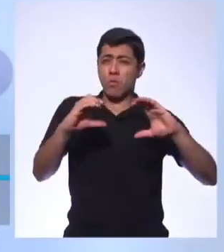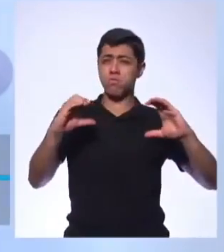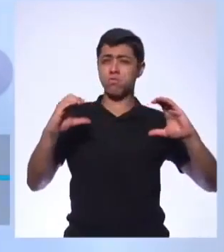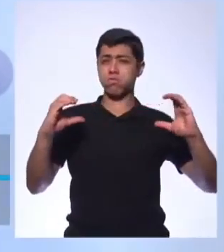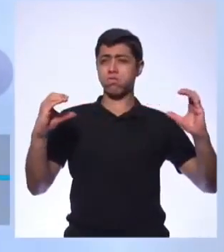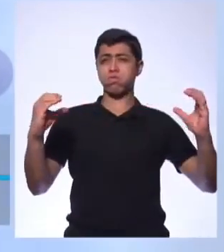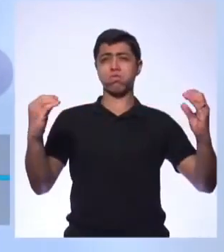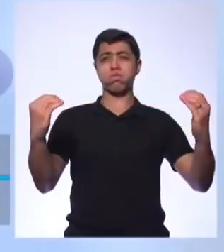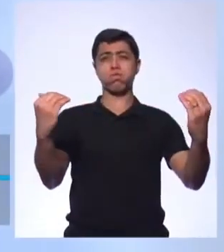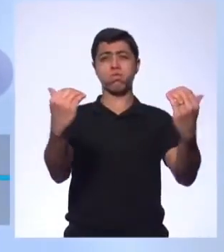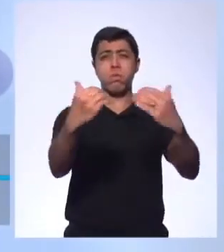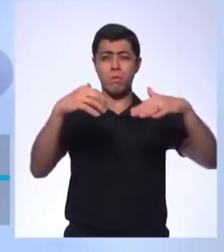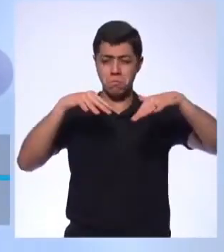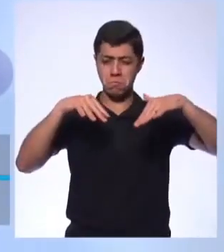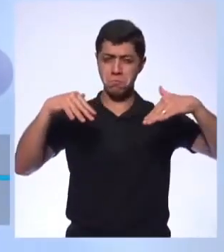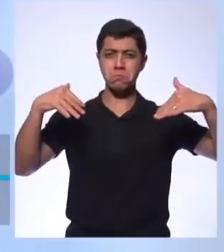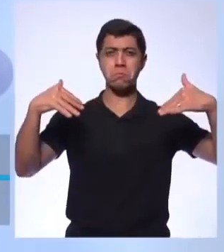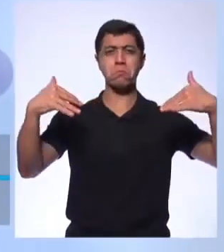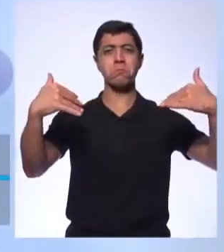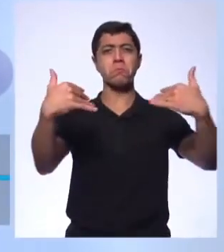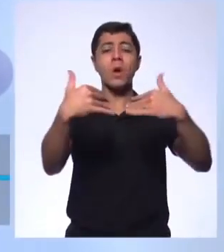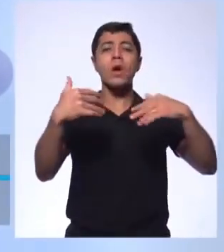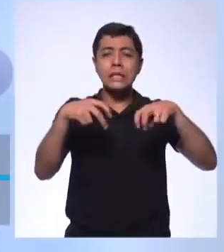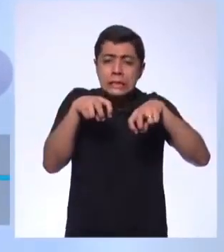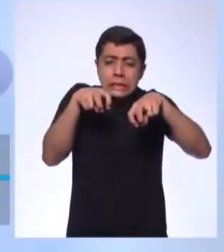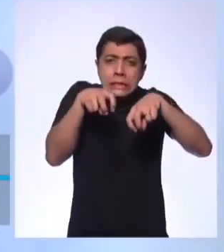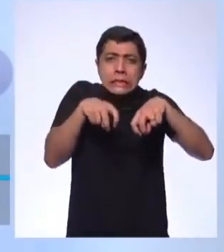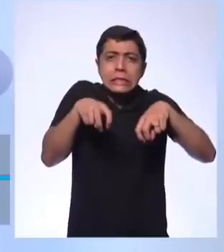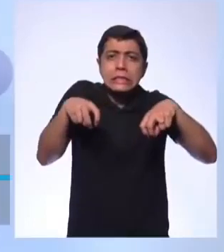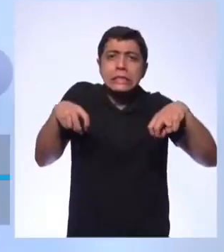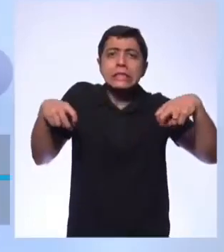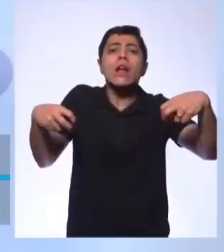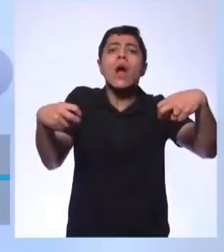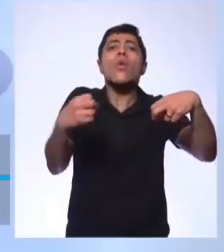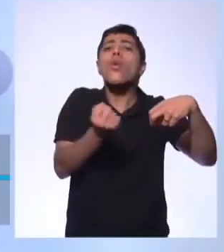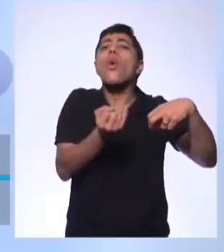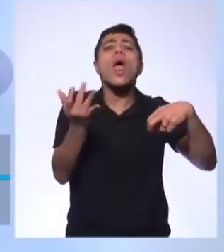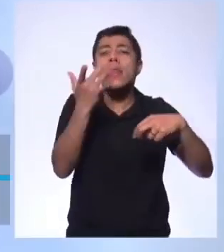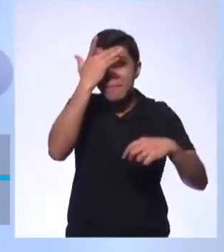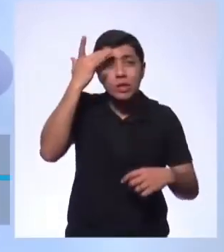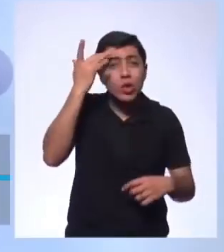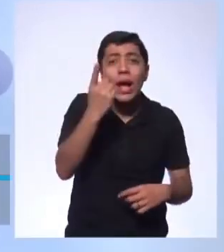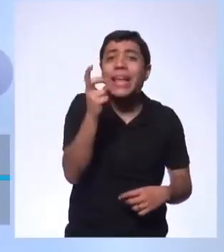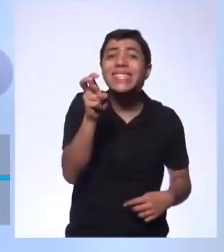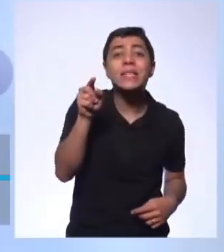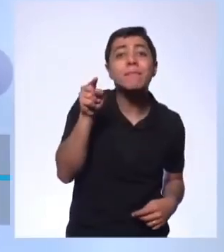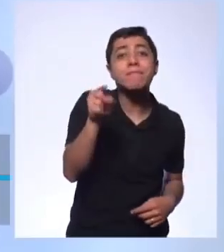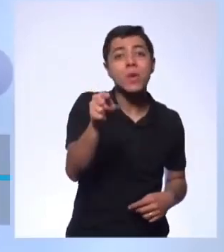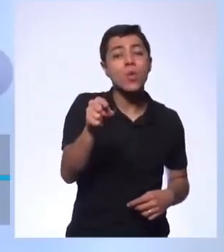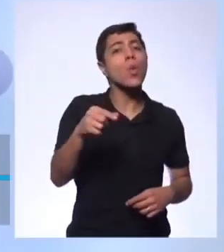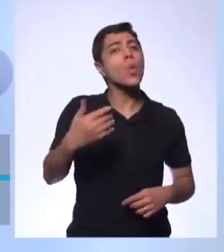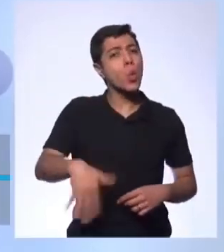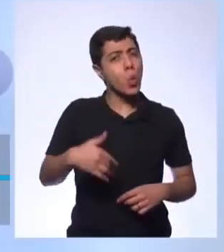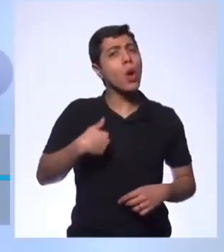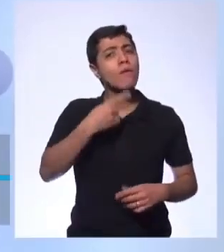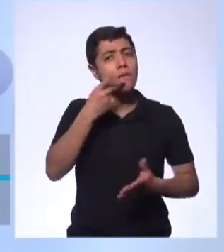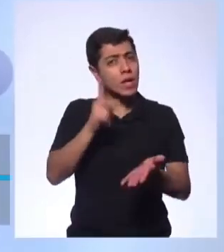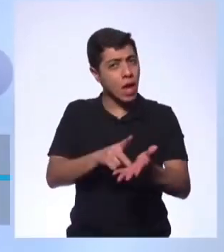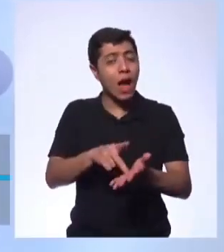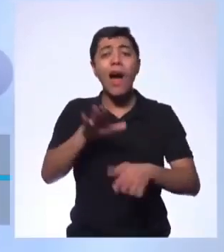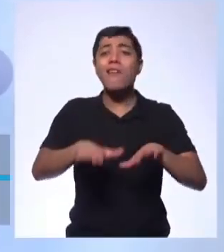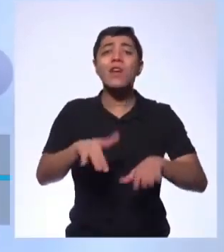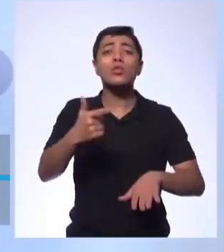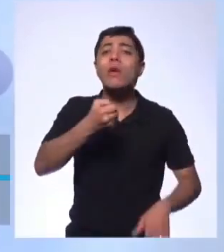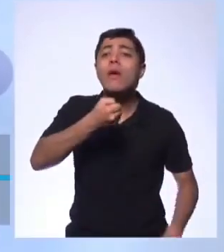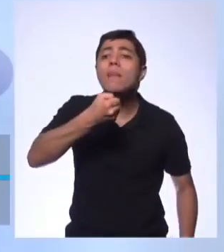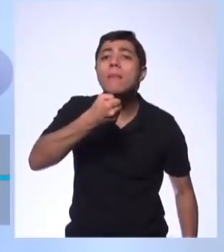exagero. Então, num lugar onde não tinha microfones, a acústica tinha que ajudar. E o coro dava esta